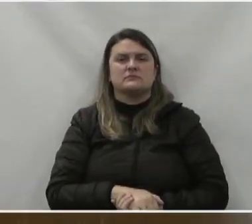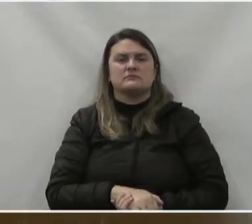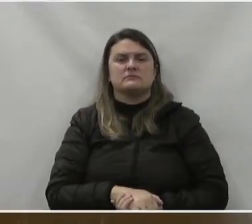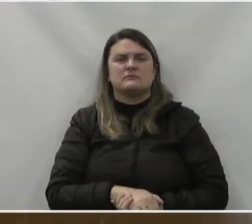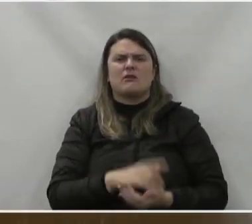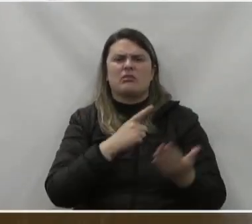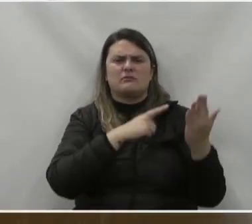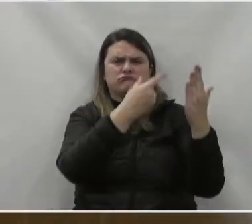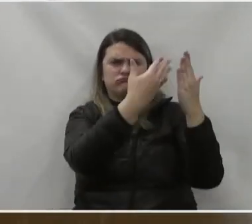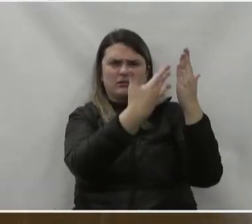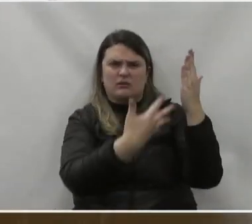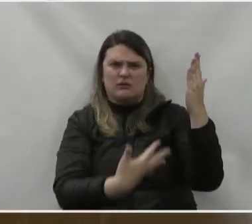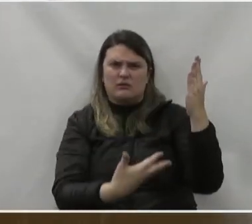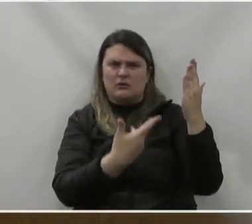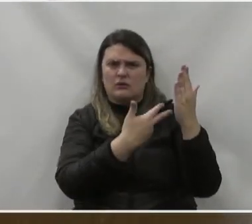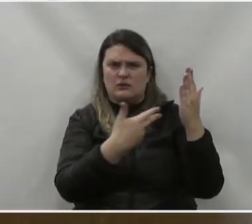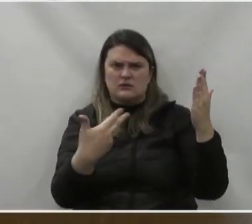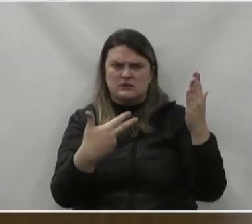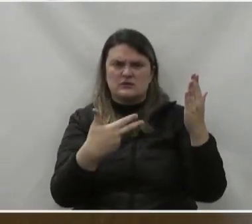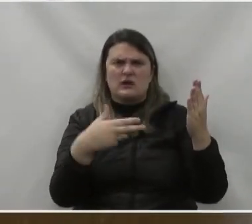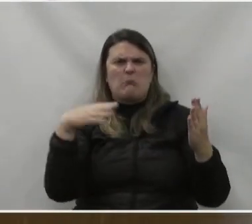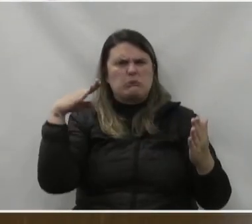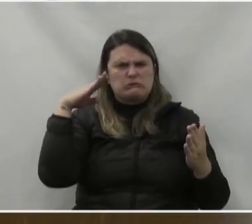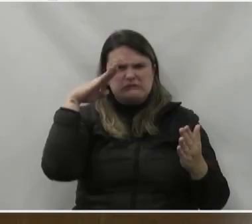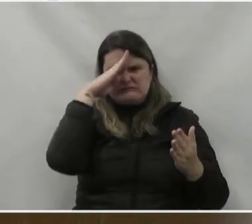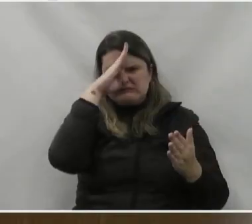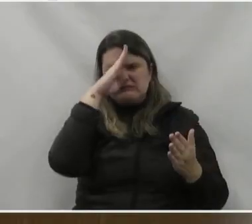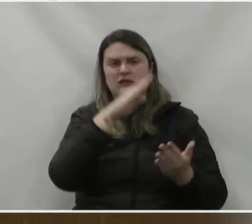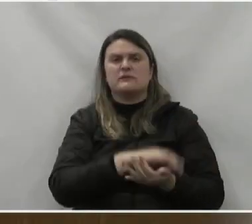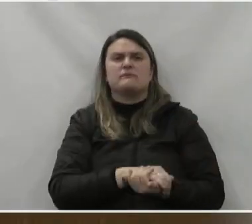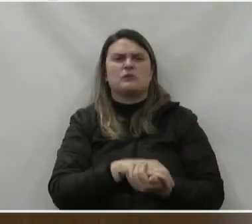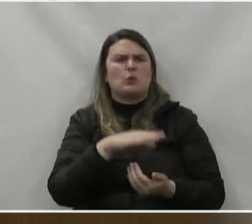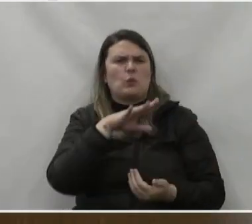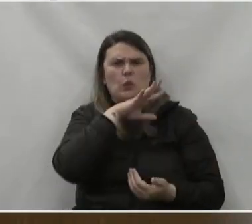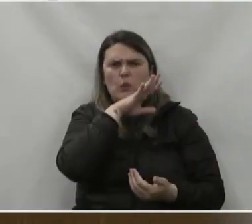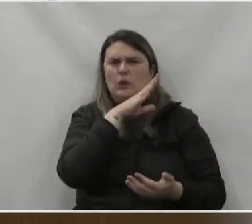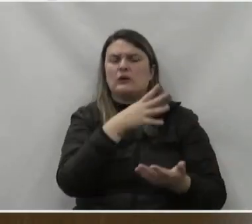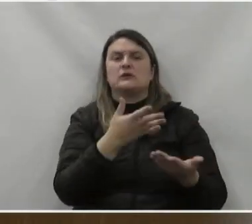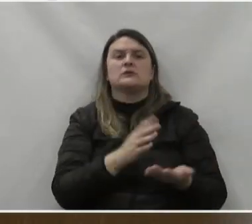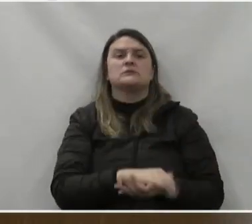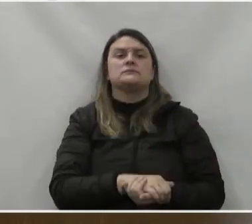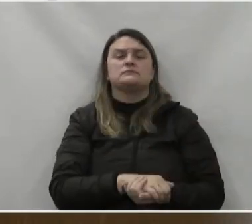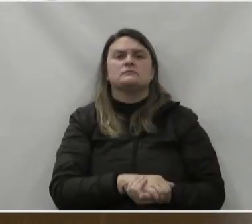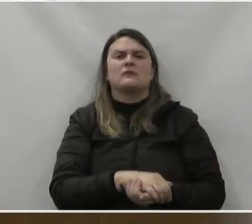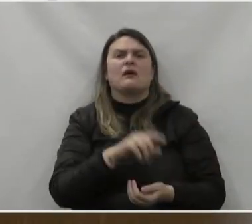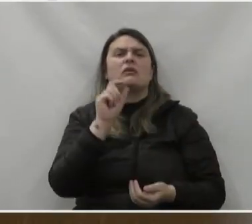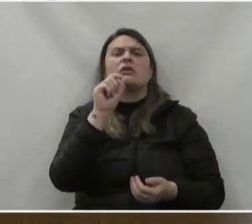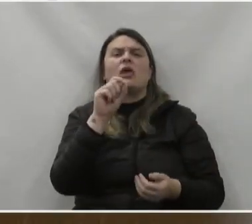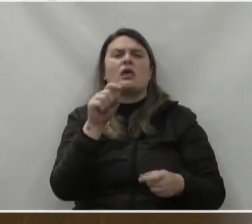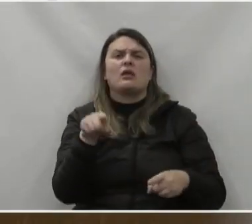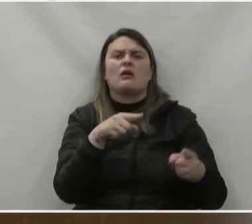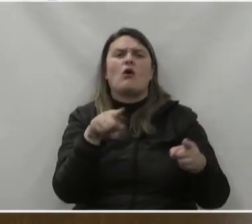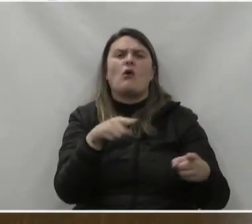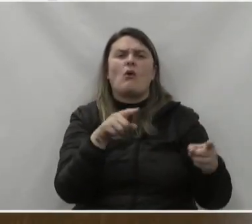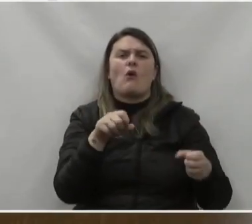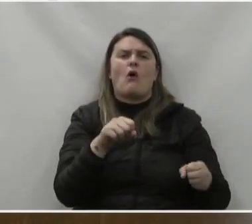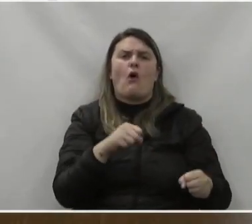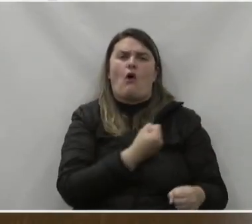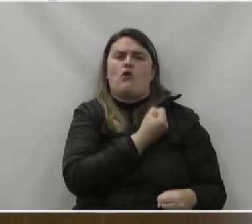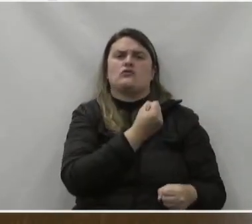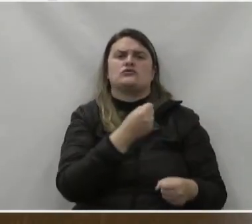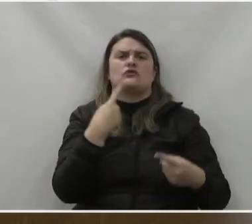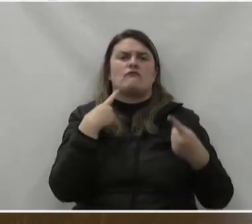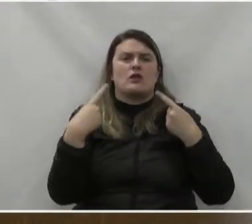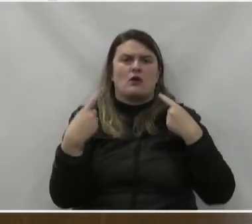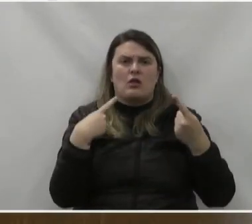Enfim, um monte de coisas bolsonaristas, que horror, sabe? Então, quem será que está incitando o ódio, a